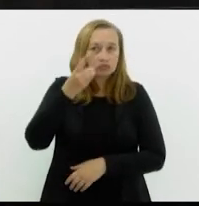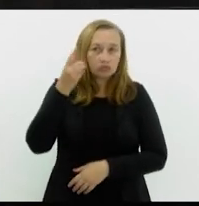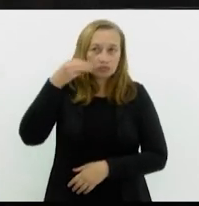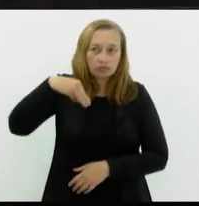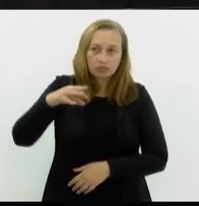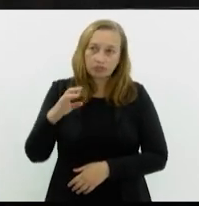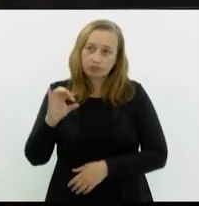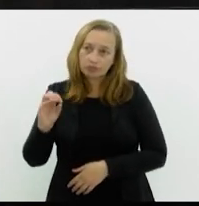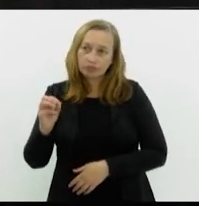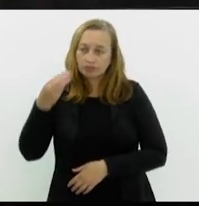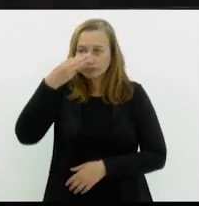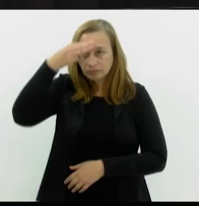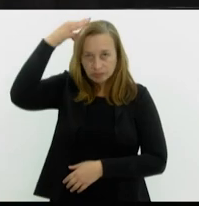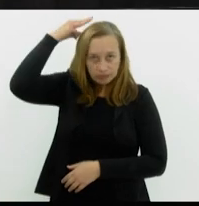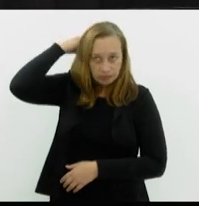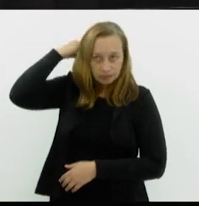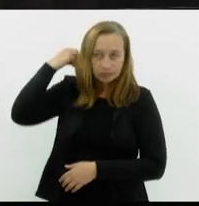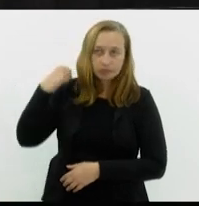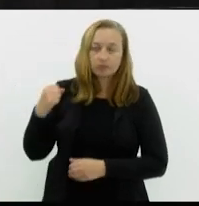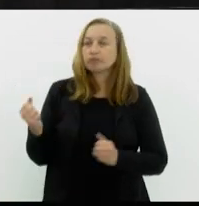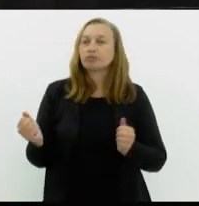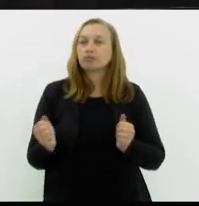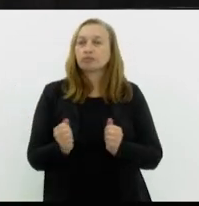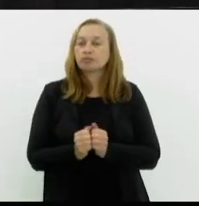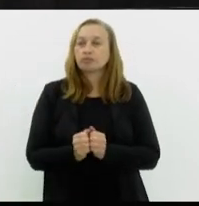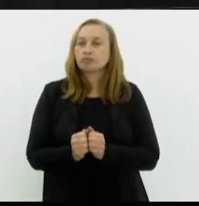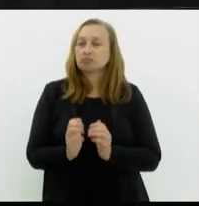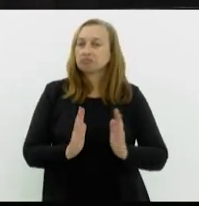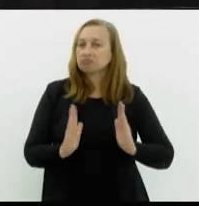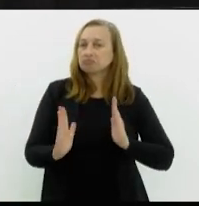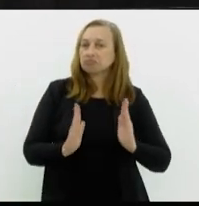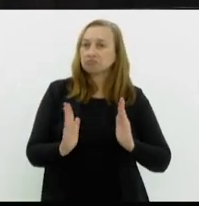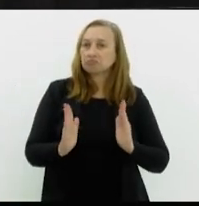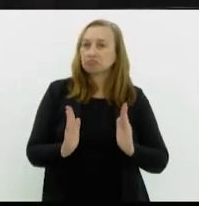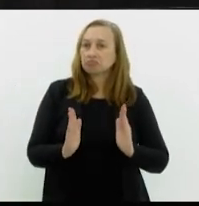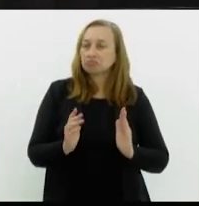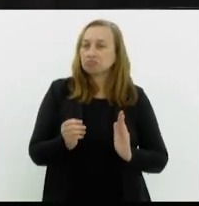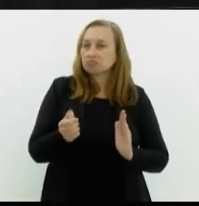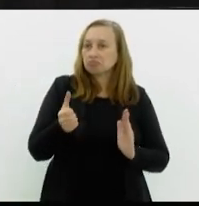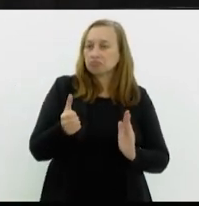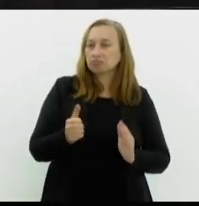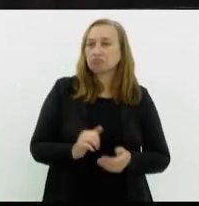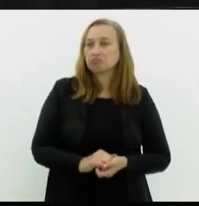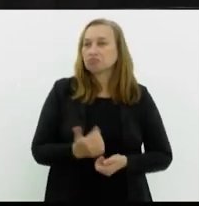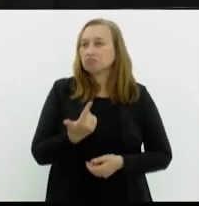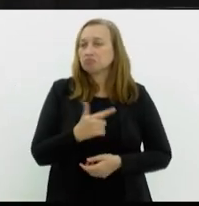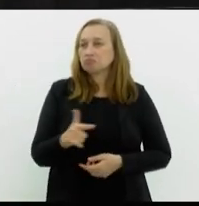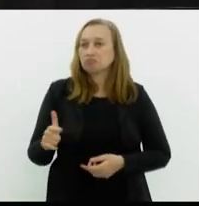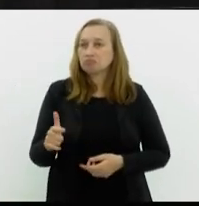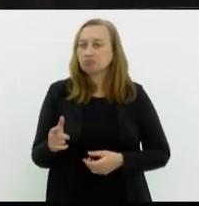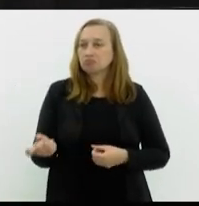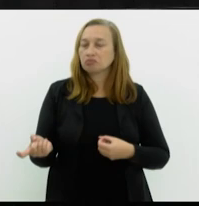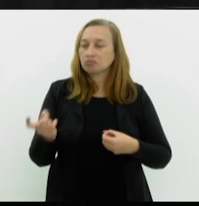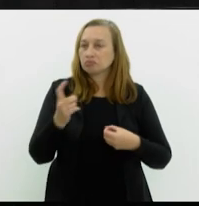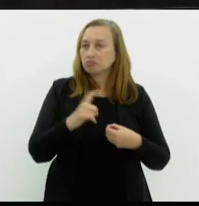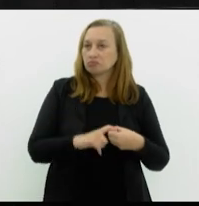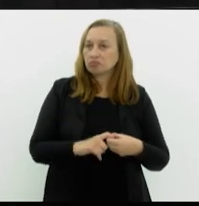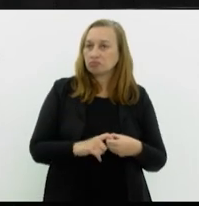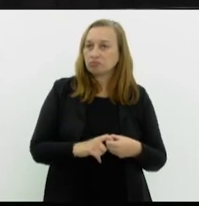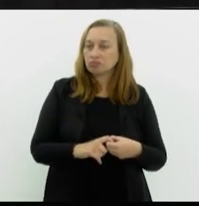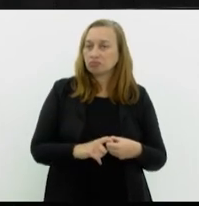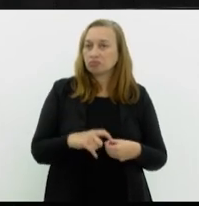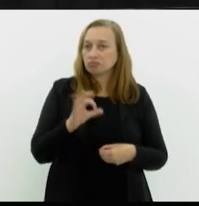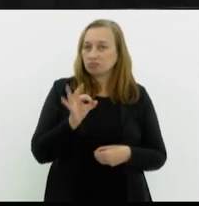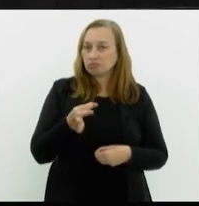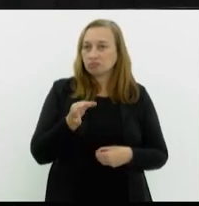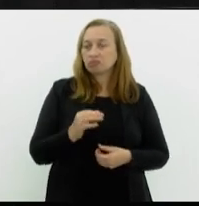Márcio Pacheco, mas por um período muito curto, que não teve o retorno